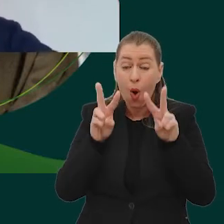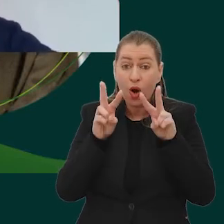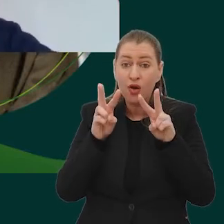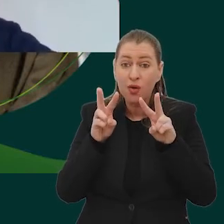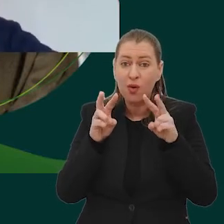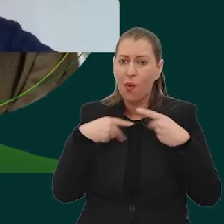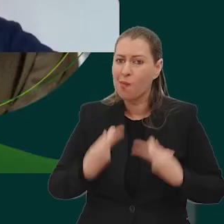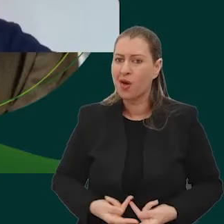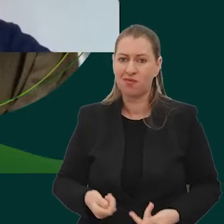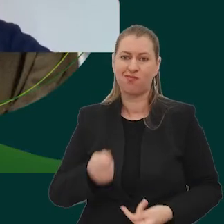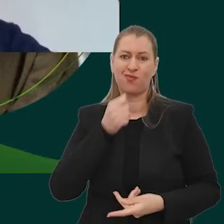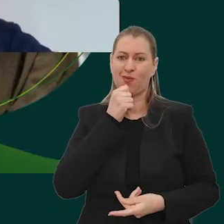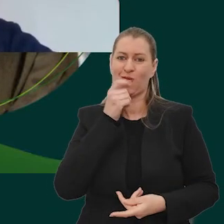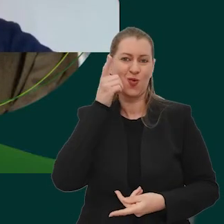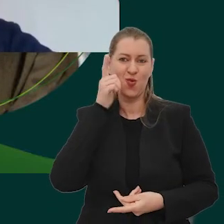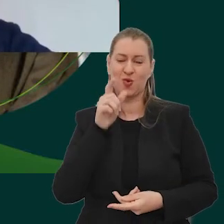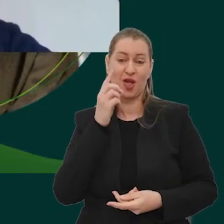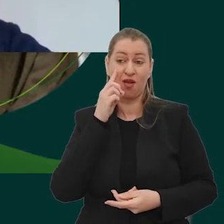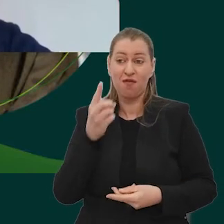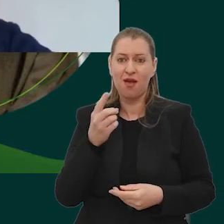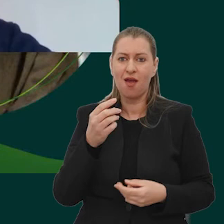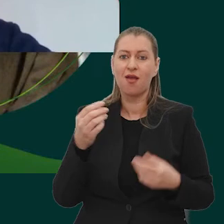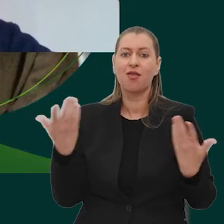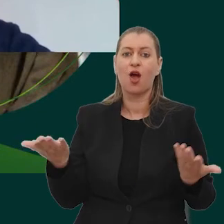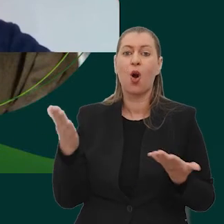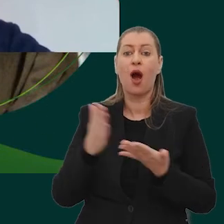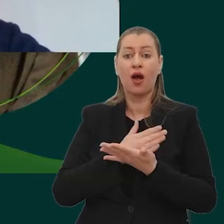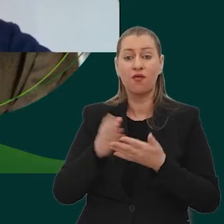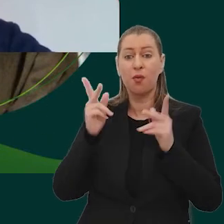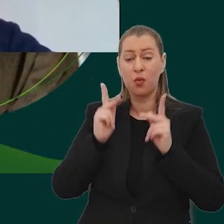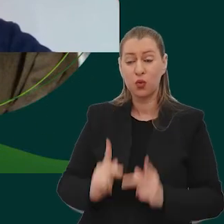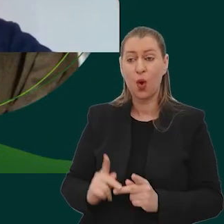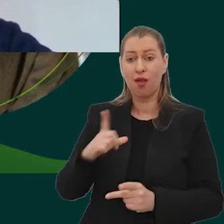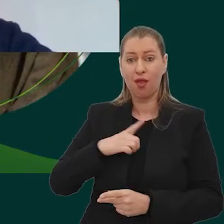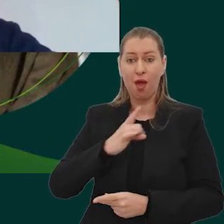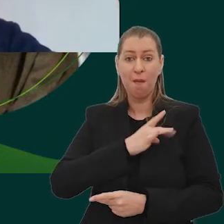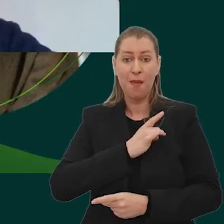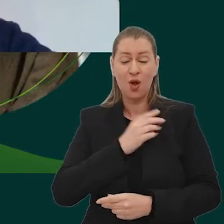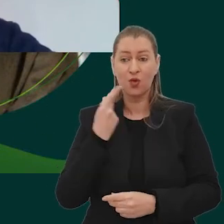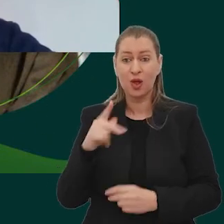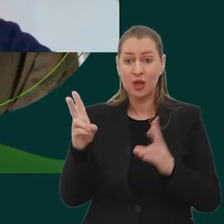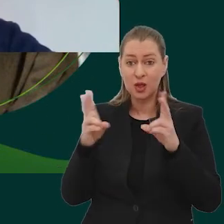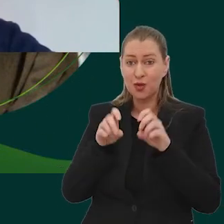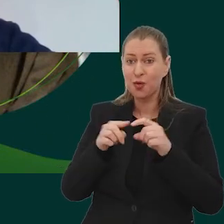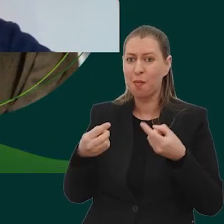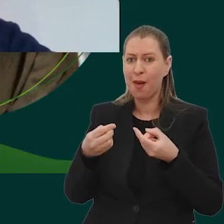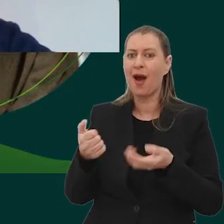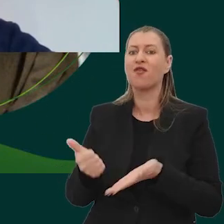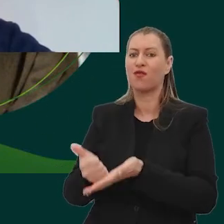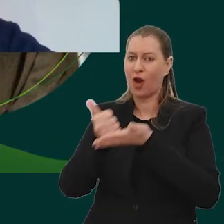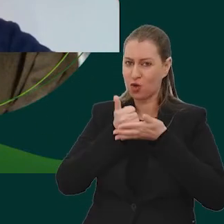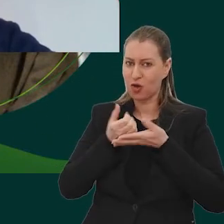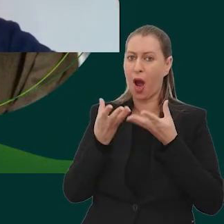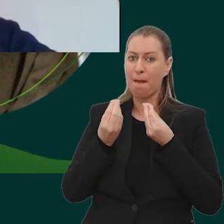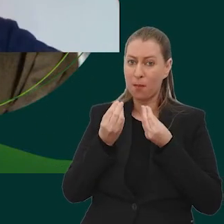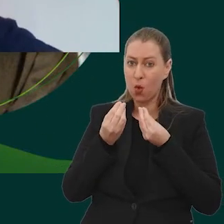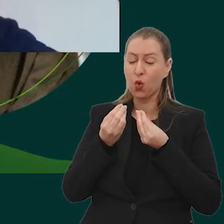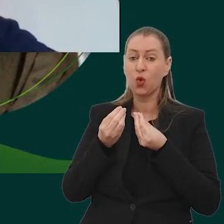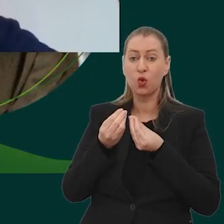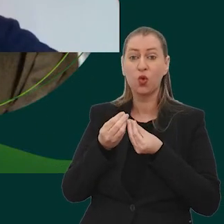verificar. Então, também o pessoal tem às vezes um pouco de receio com essa questão, mas também vem para ajudar, né? Vem para ajudar, vem